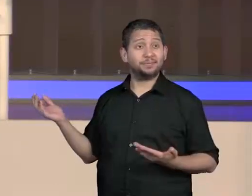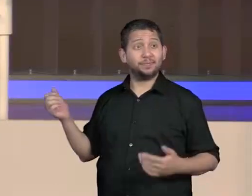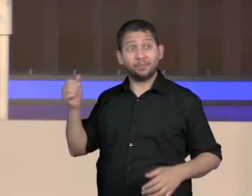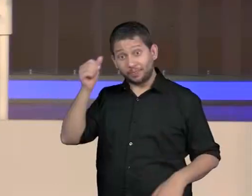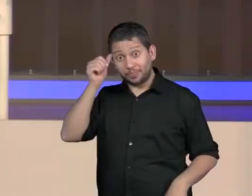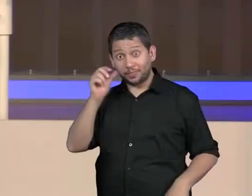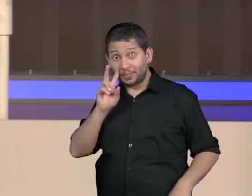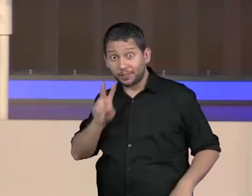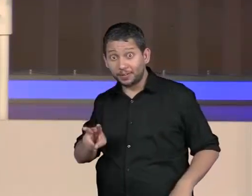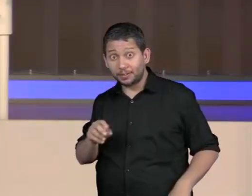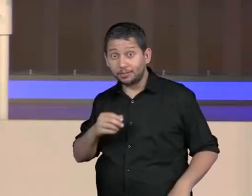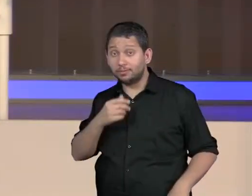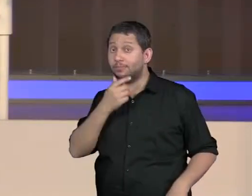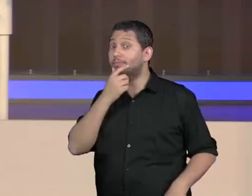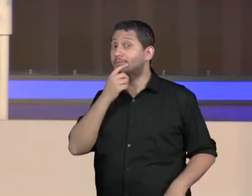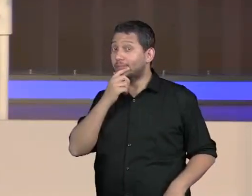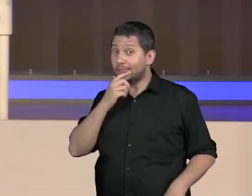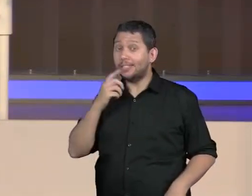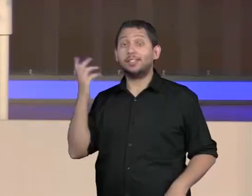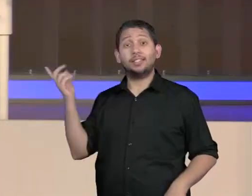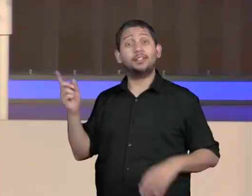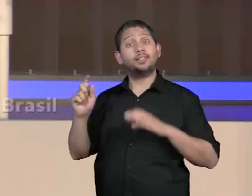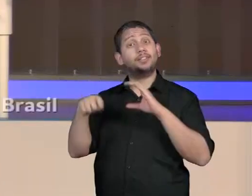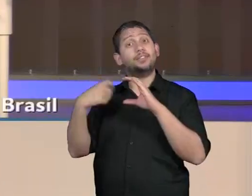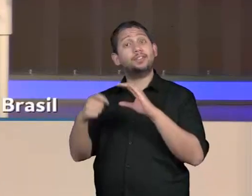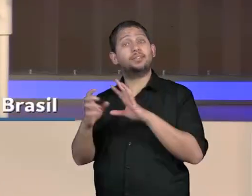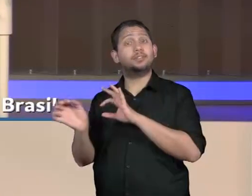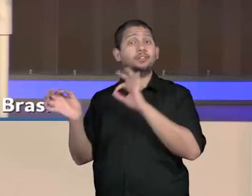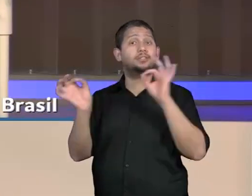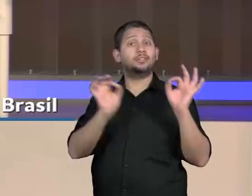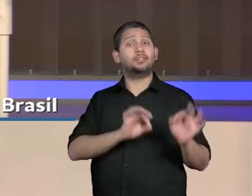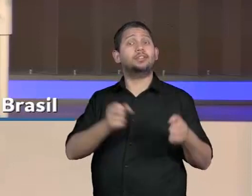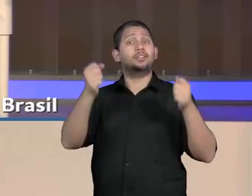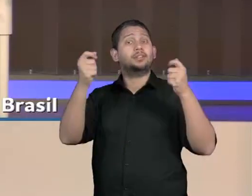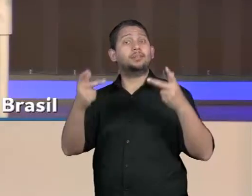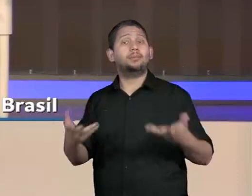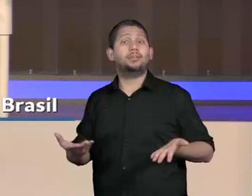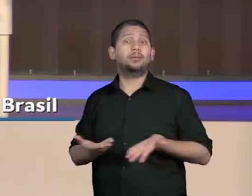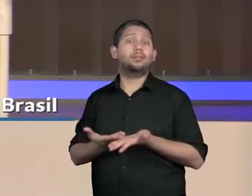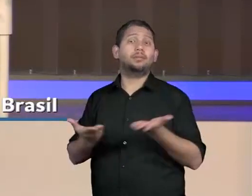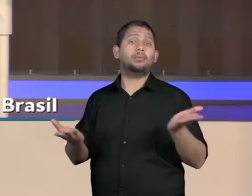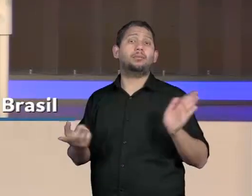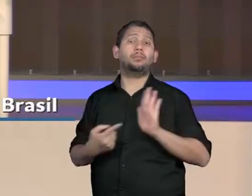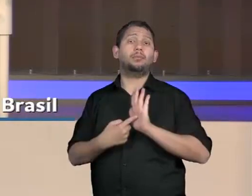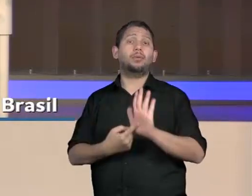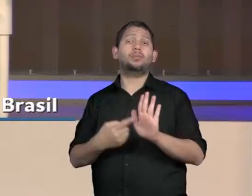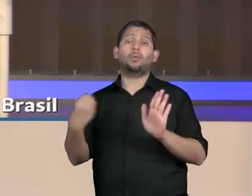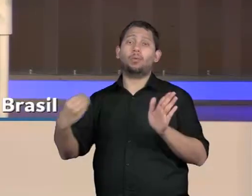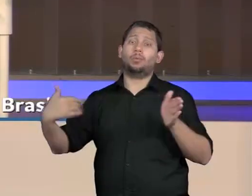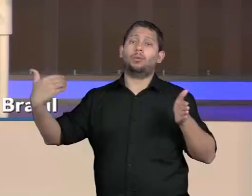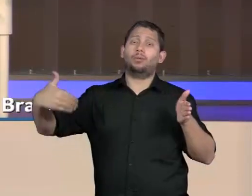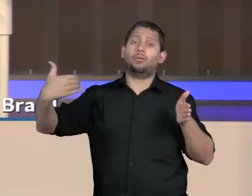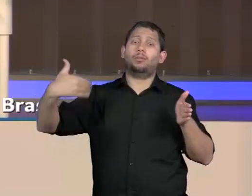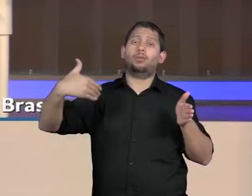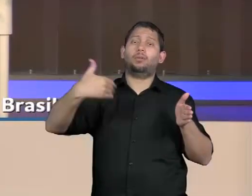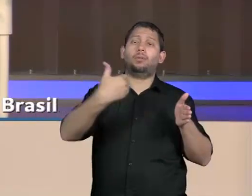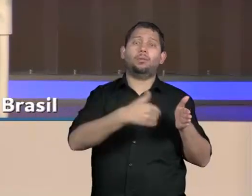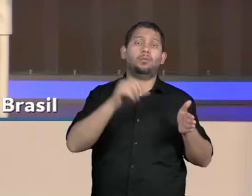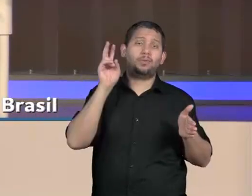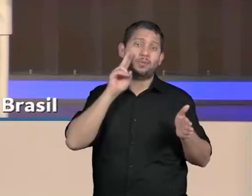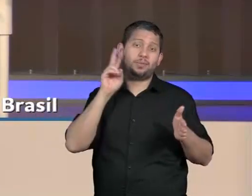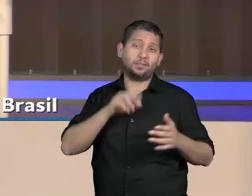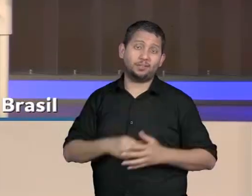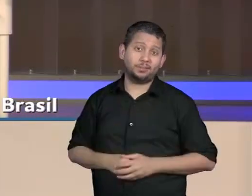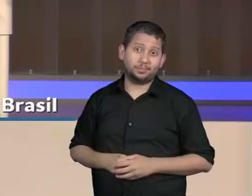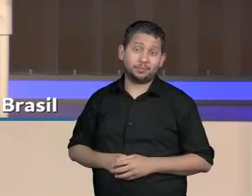Olha lá, nada melhor do que esse vídeo para explicar para vocês toda essa passagem, toda essa história.